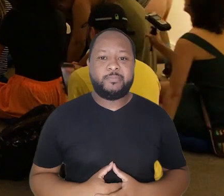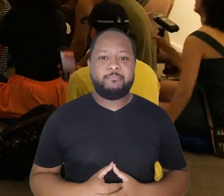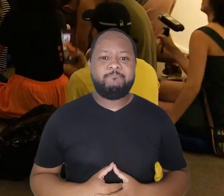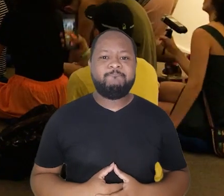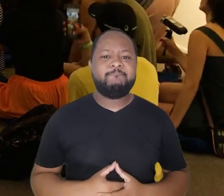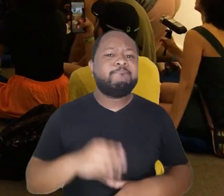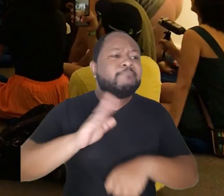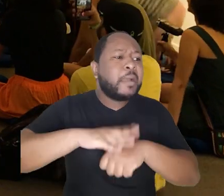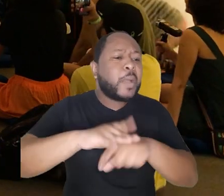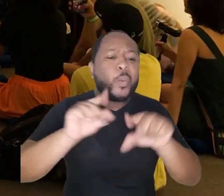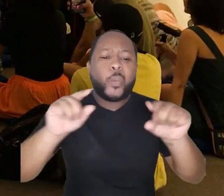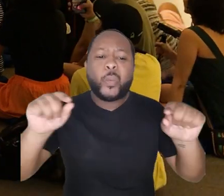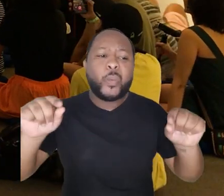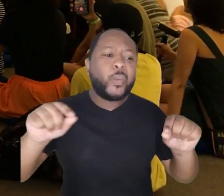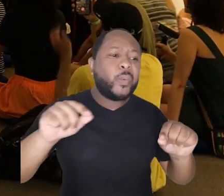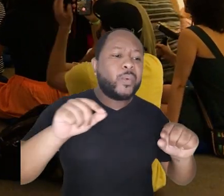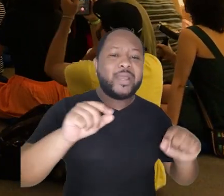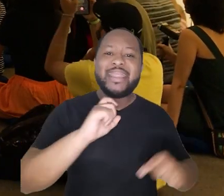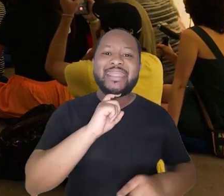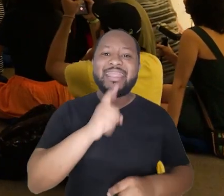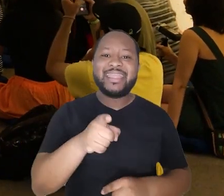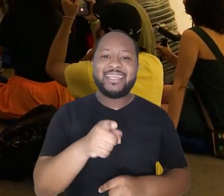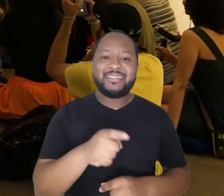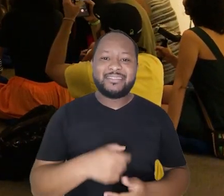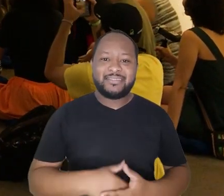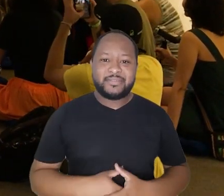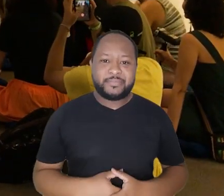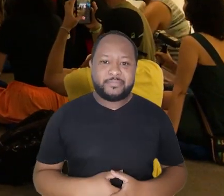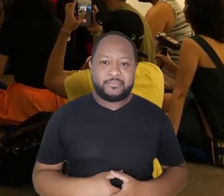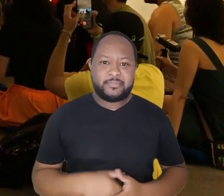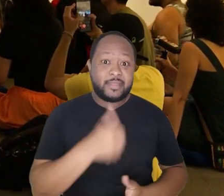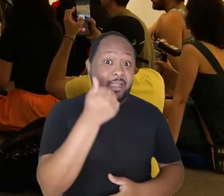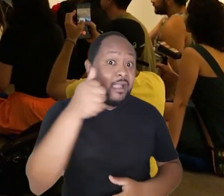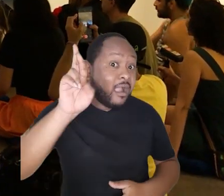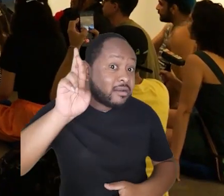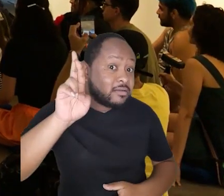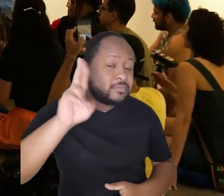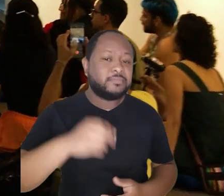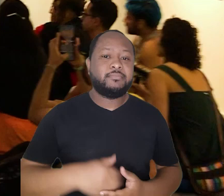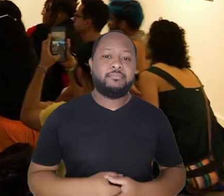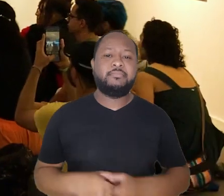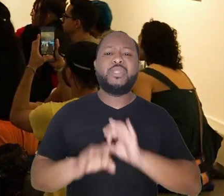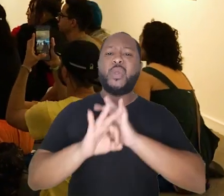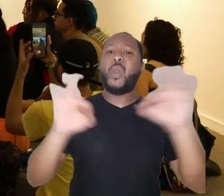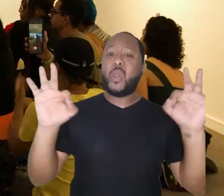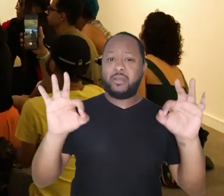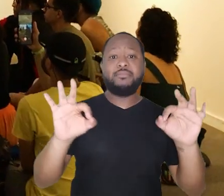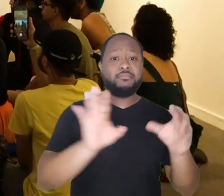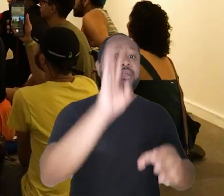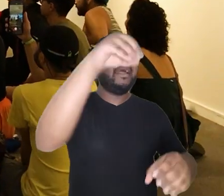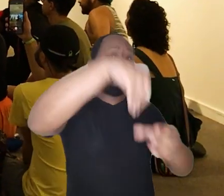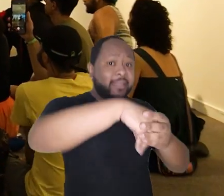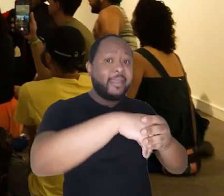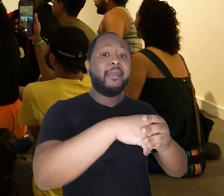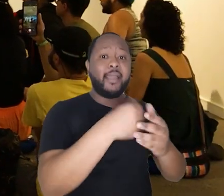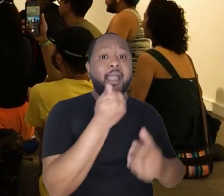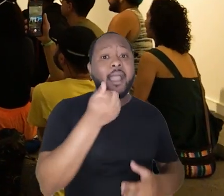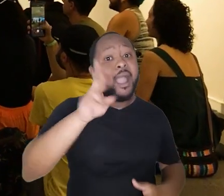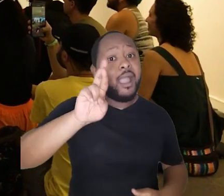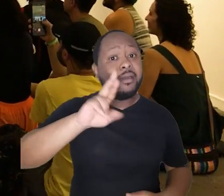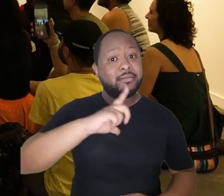Mais alguém? Quem dá mais? Ninguém? Ar. Ótimo, não deixa de ter também, né?